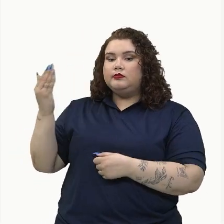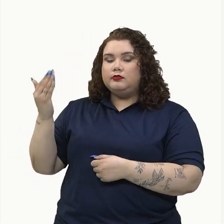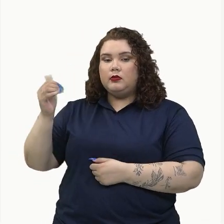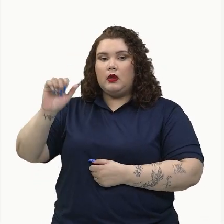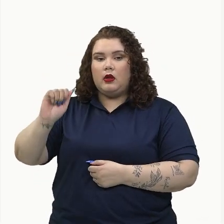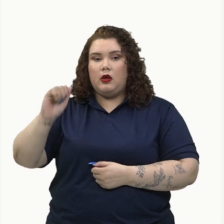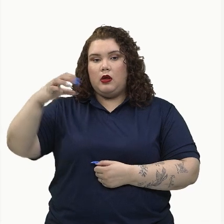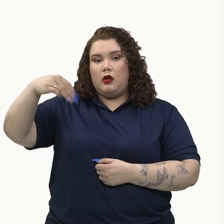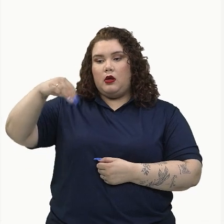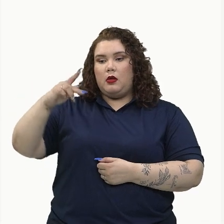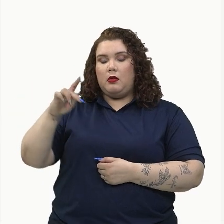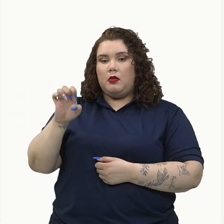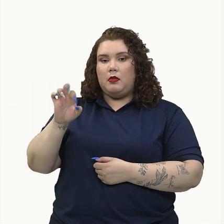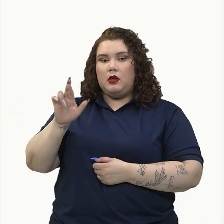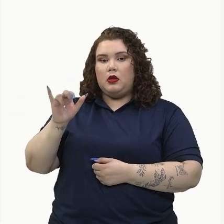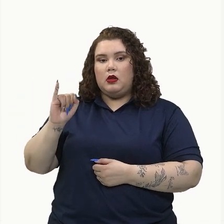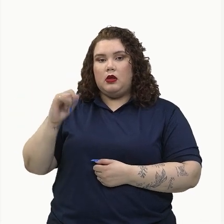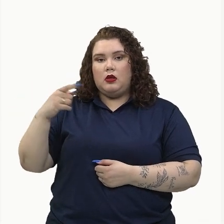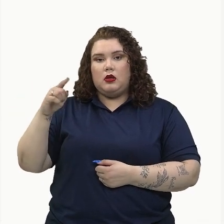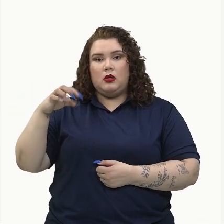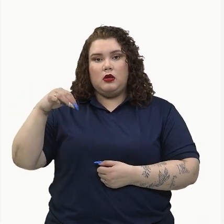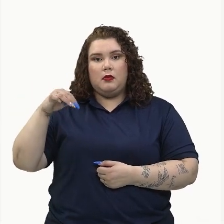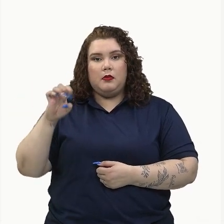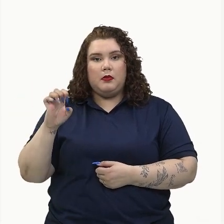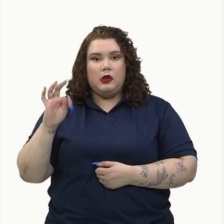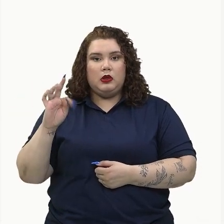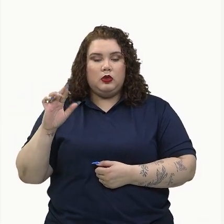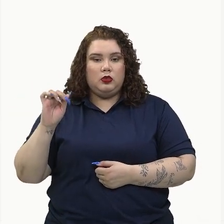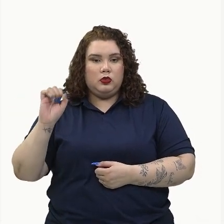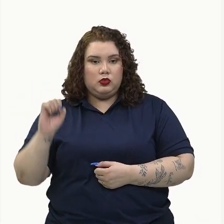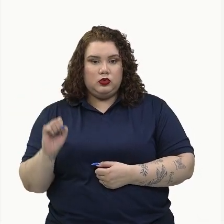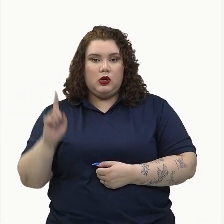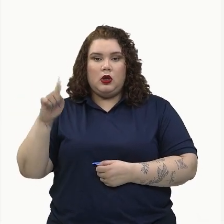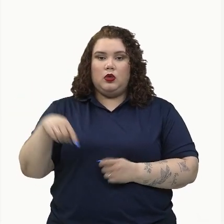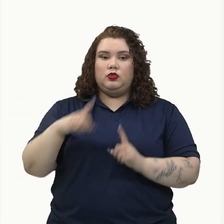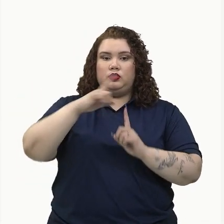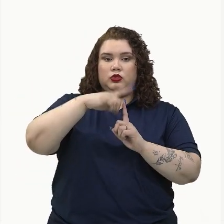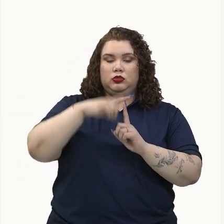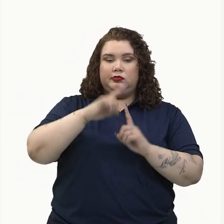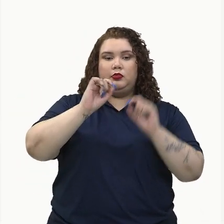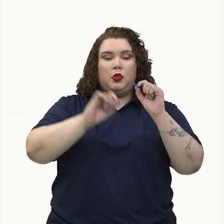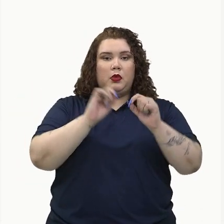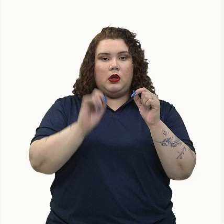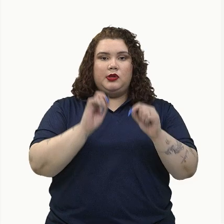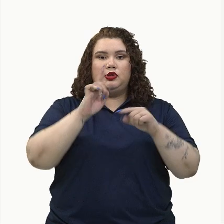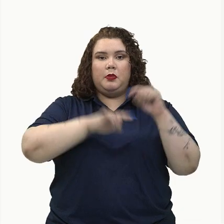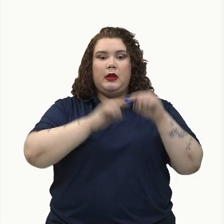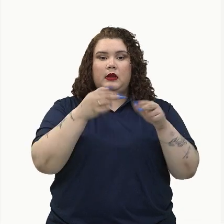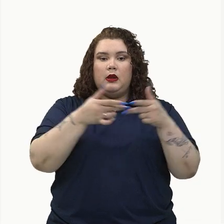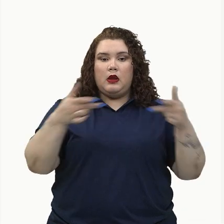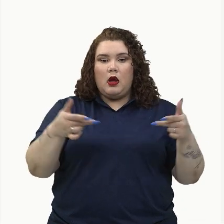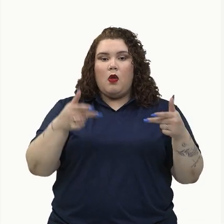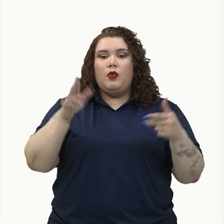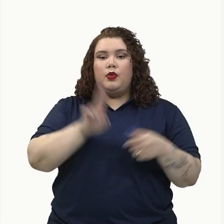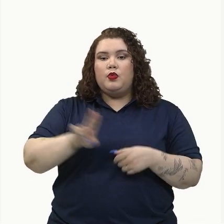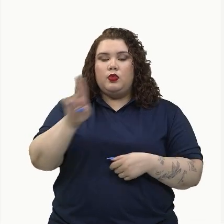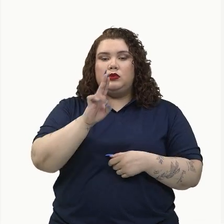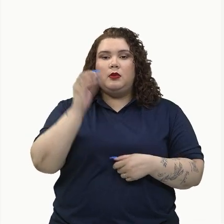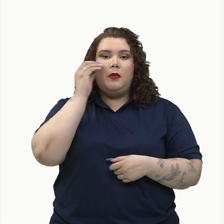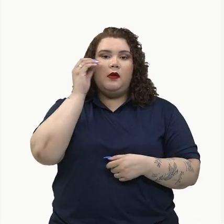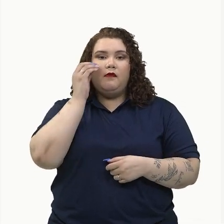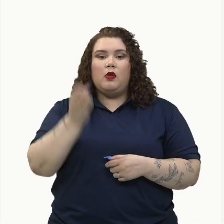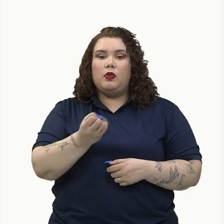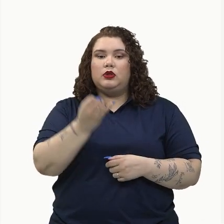são eles? Eles são aqueles dispositivos que medem corrente elétrica. Nós